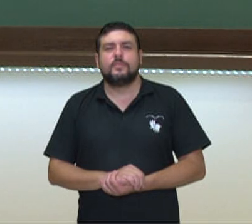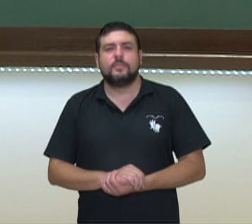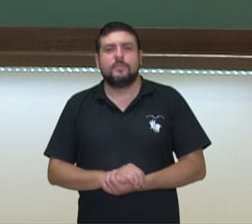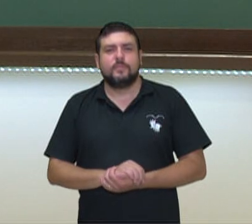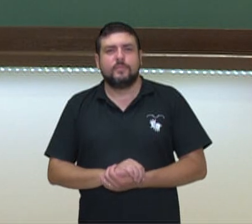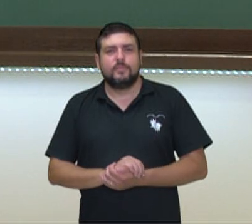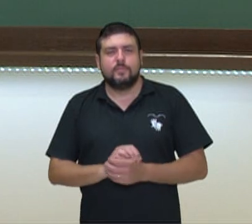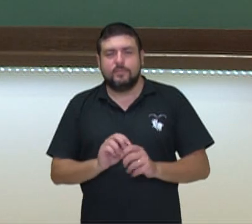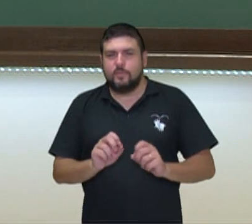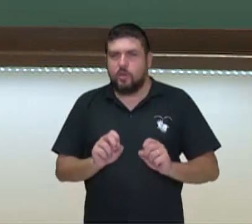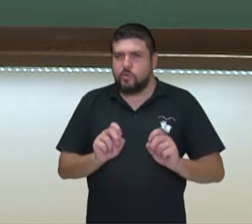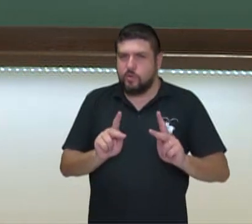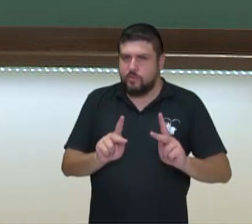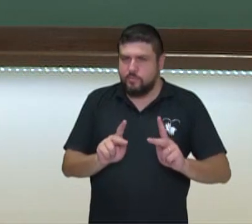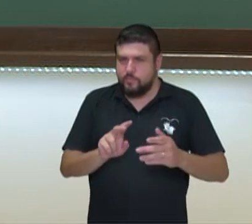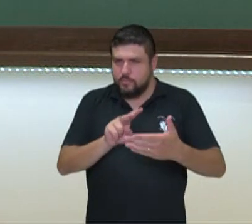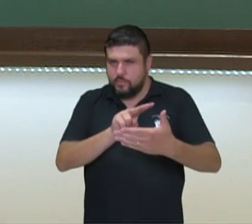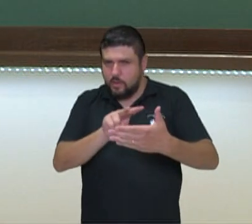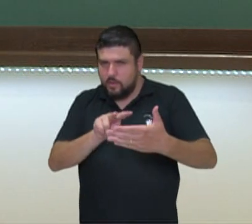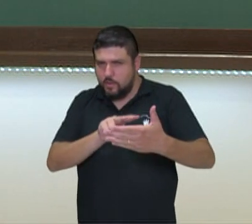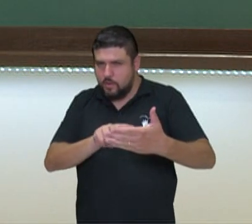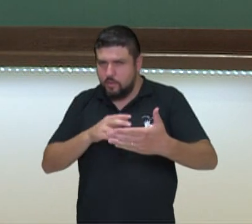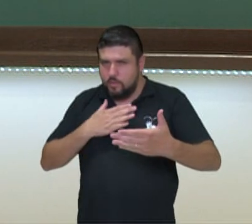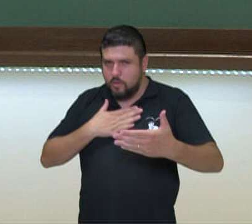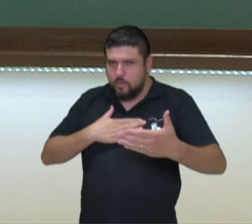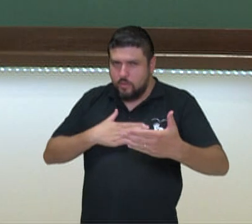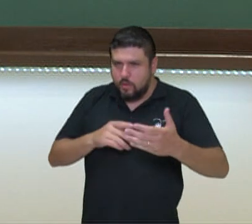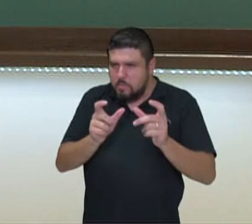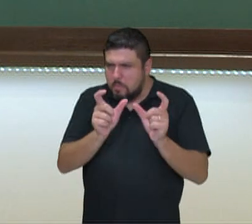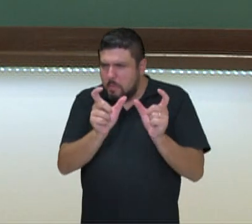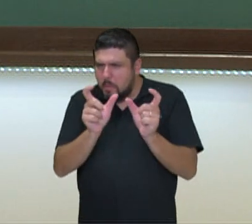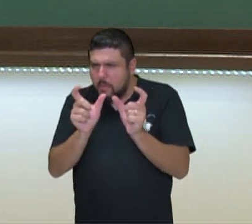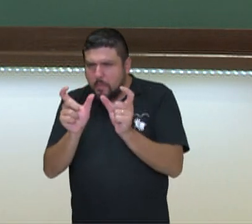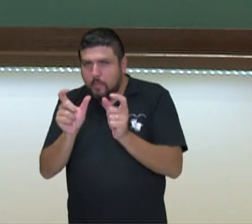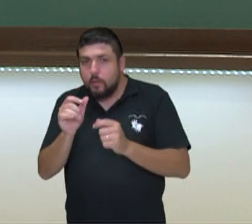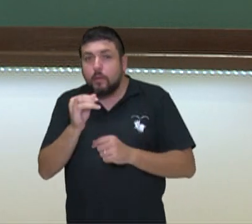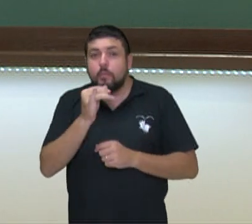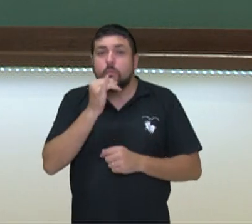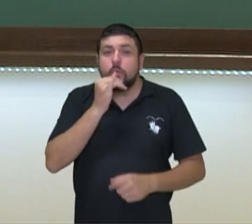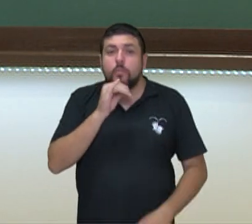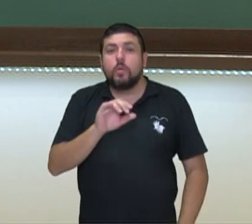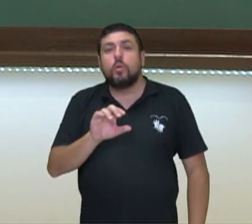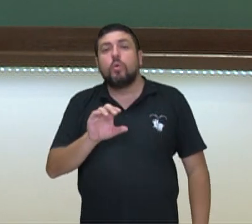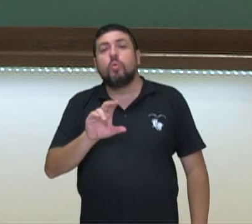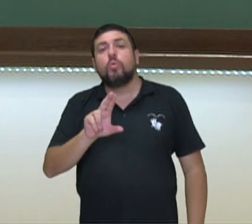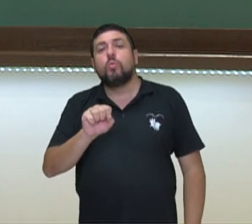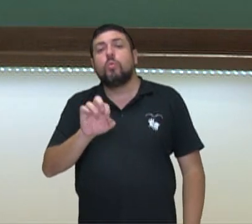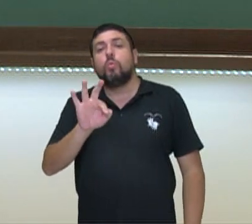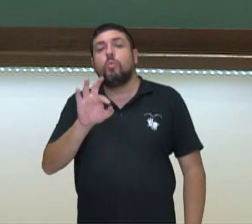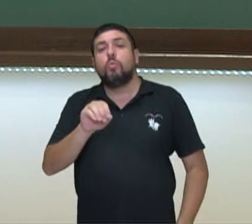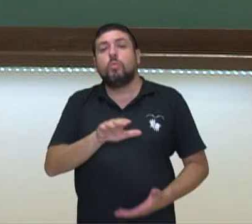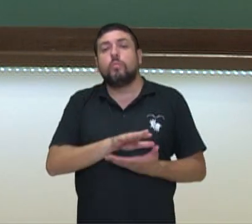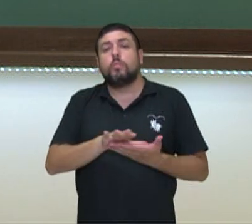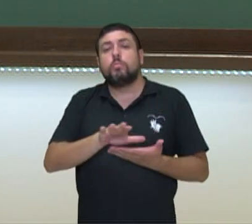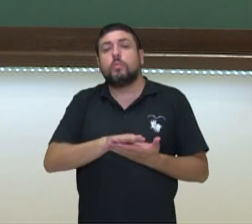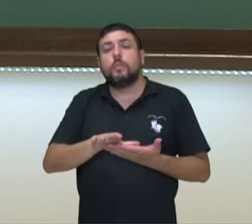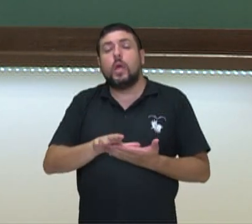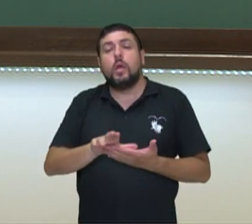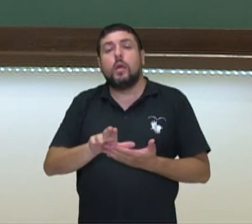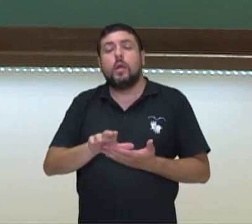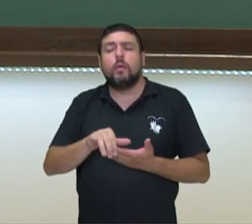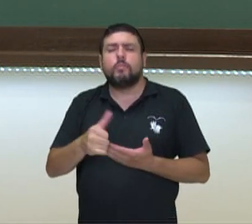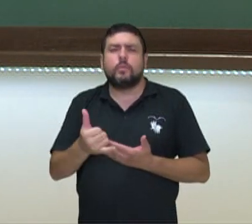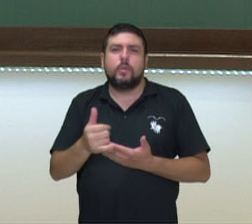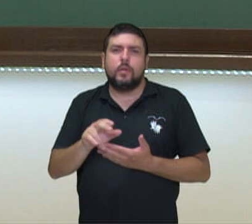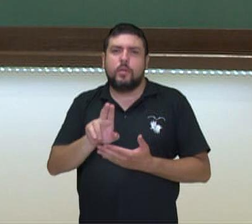Trocou aí as palavrinhas do enunciado por variáveis? Por exemplo, custo, a gente pode usar a letrinha C, porque já está